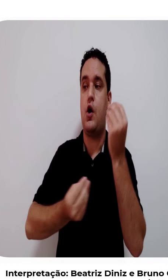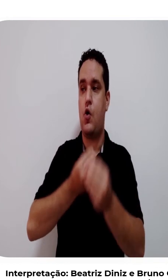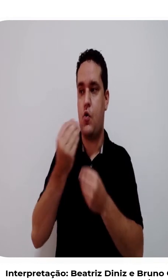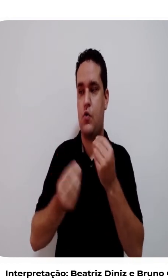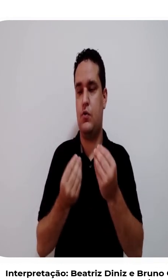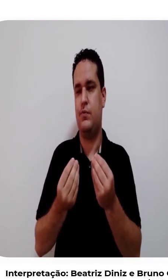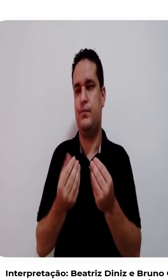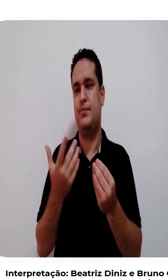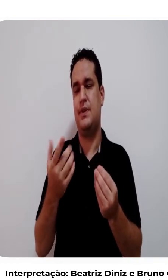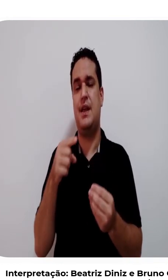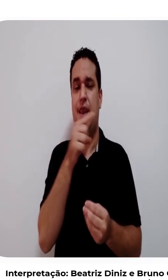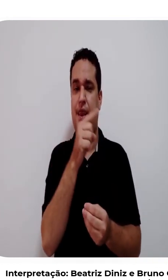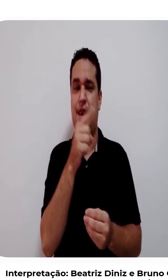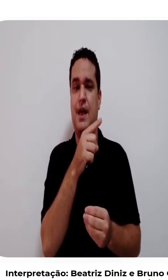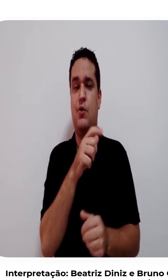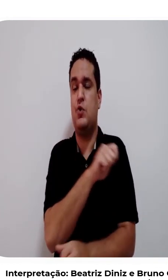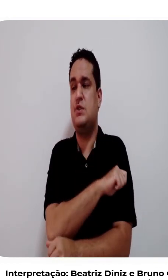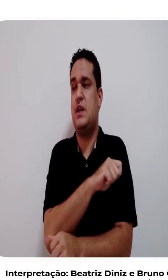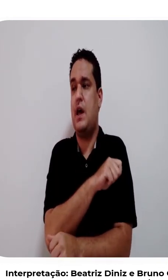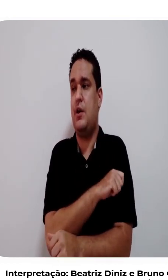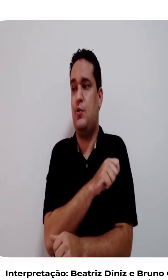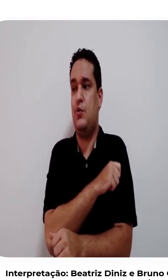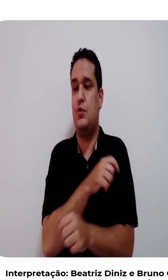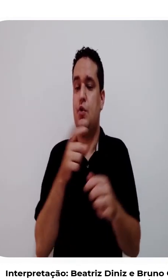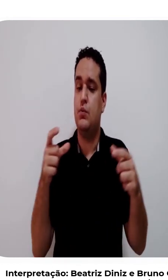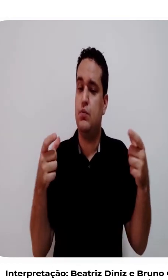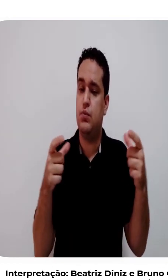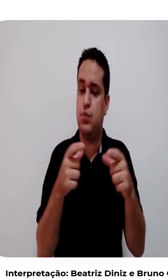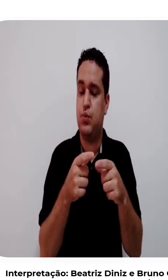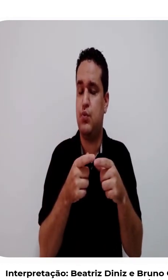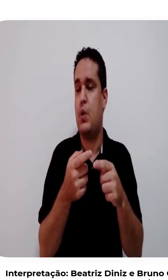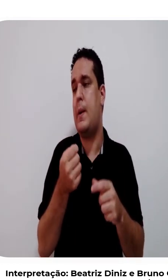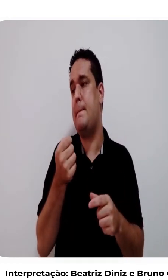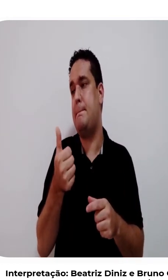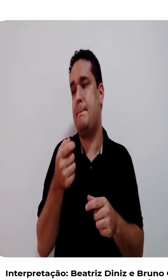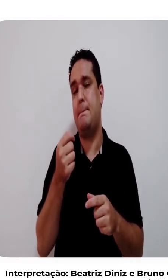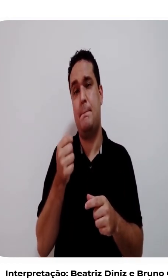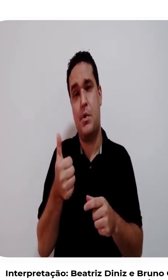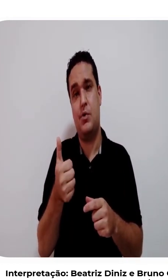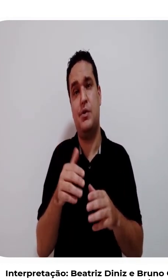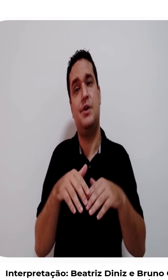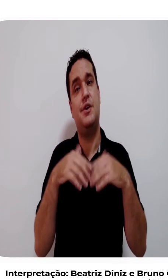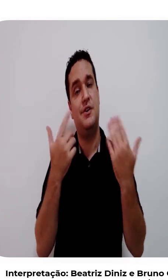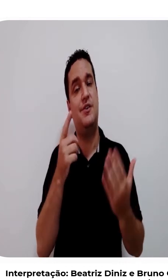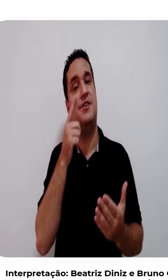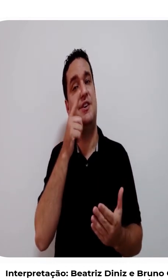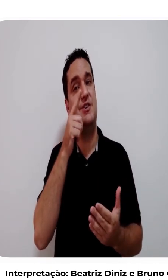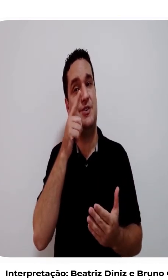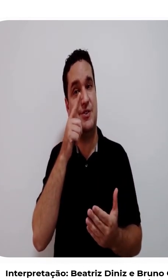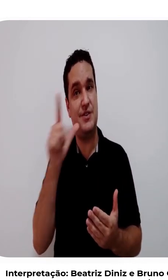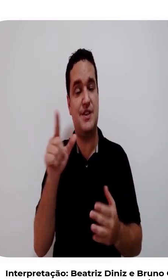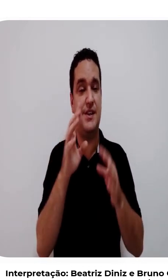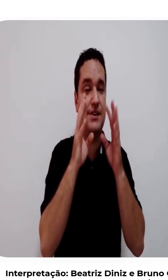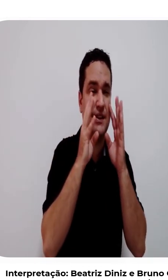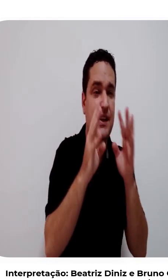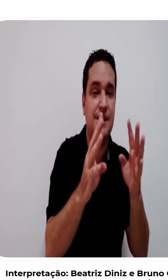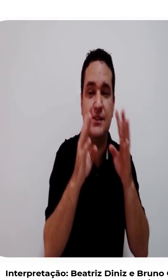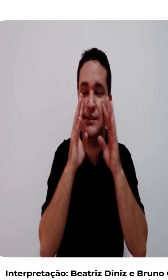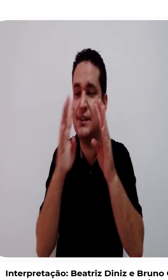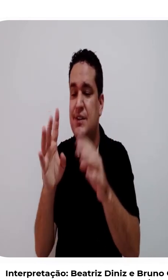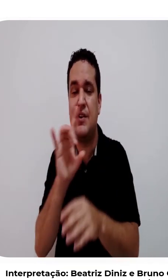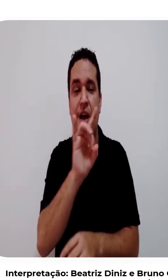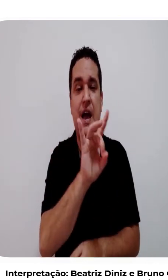reduzida. Então, por isso, né, pelo fato da turma ser bem reduzida, a gente consegue dar essa atenção individualizada a cada